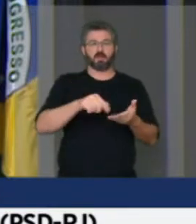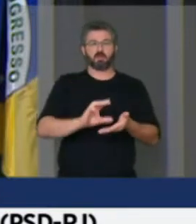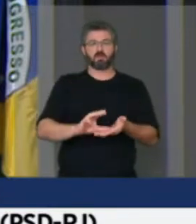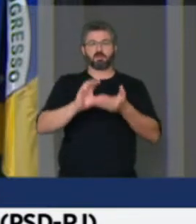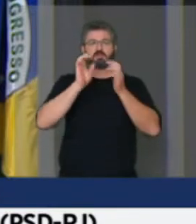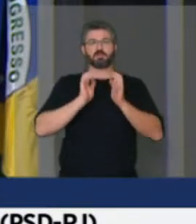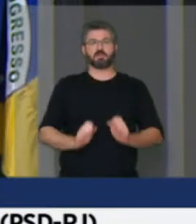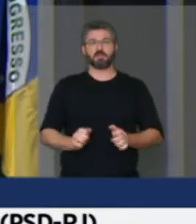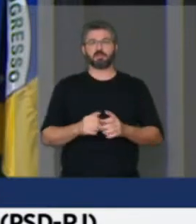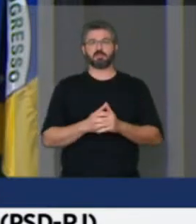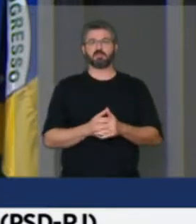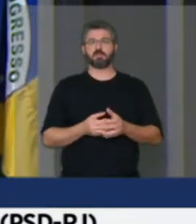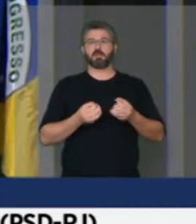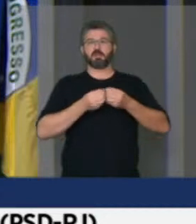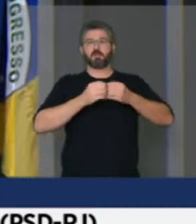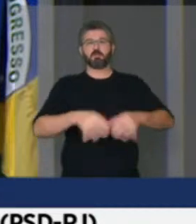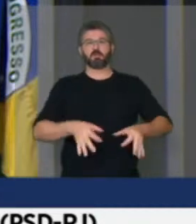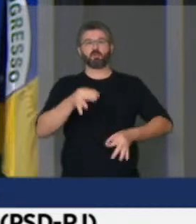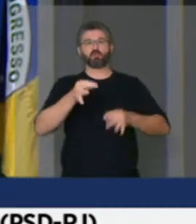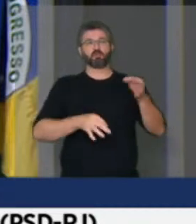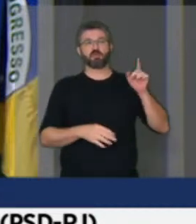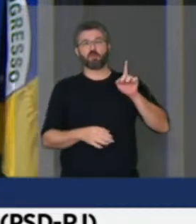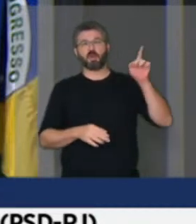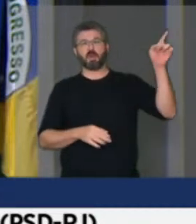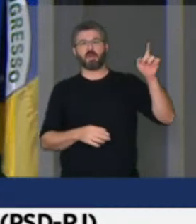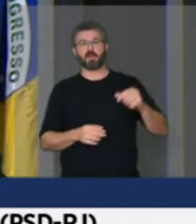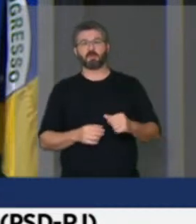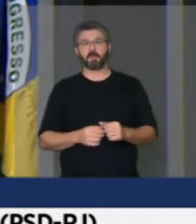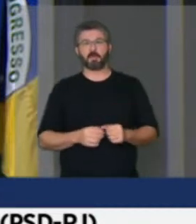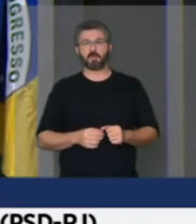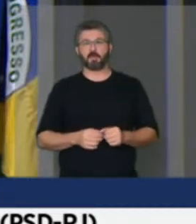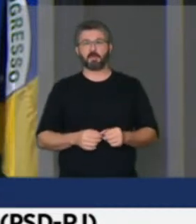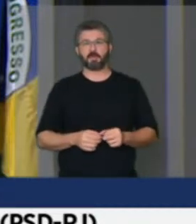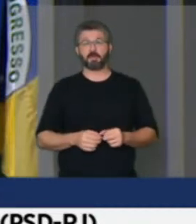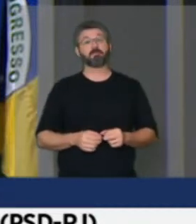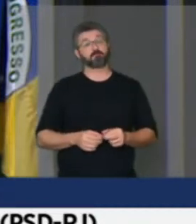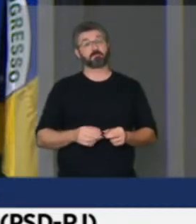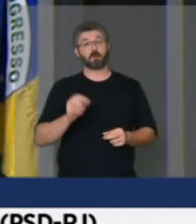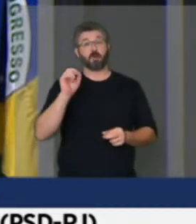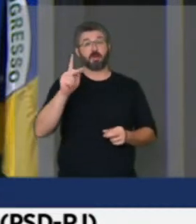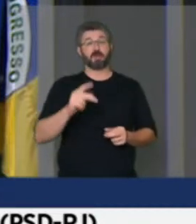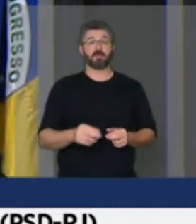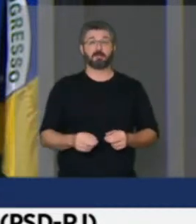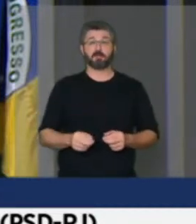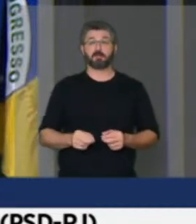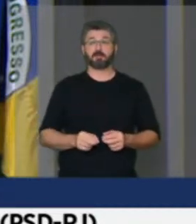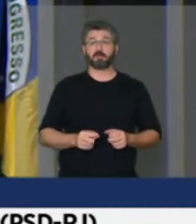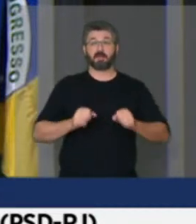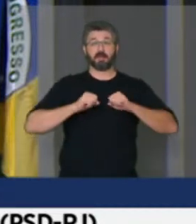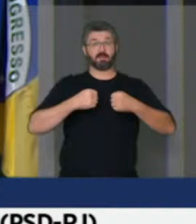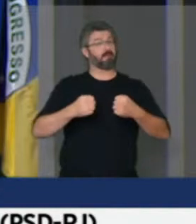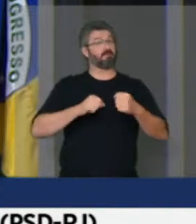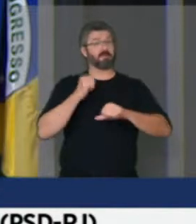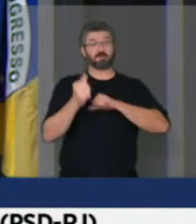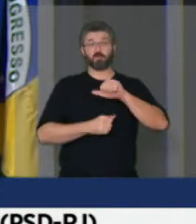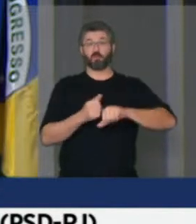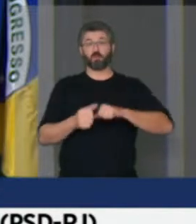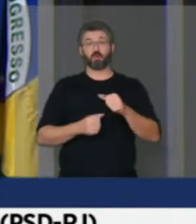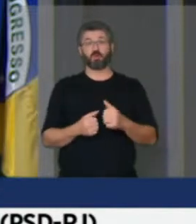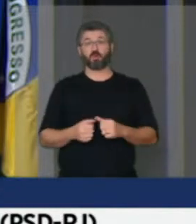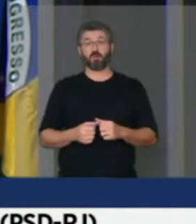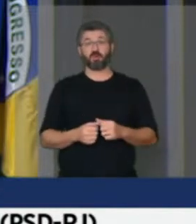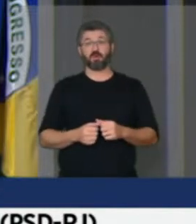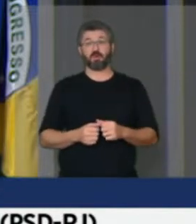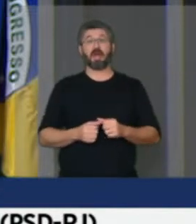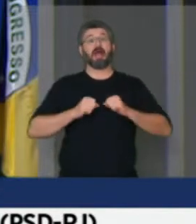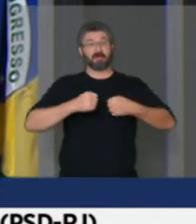Ética e prejudicar o julgamento perante o júri? Pois bem, a defesa mudou. A defesa mudou